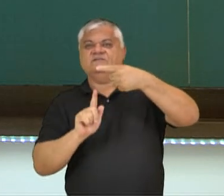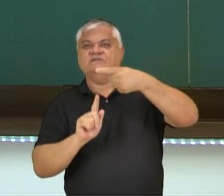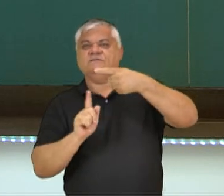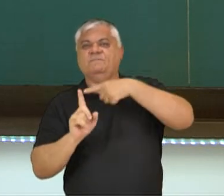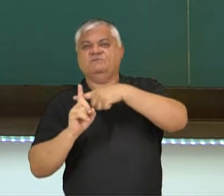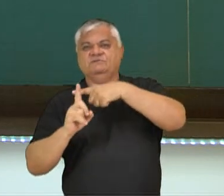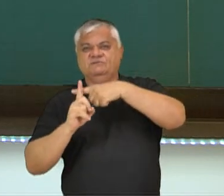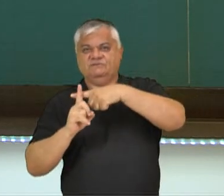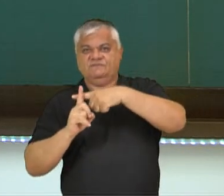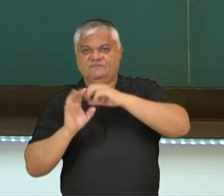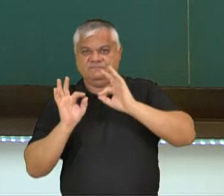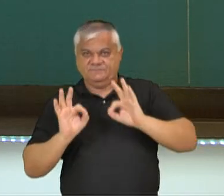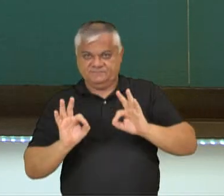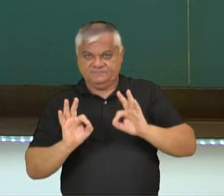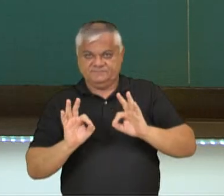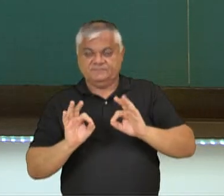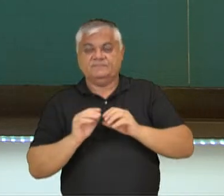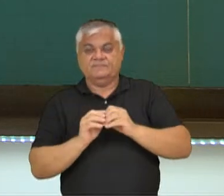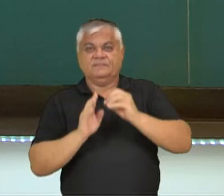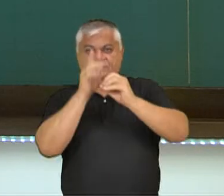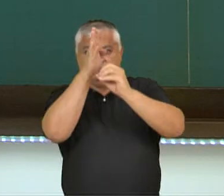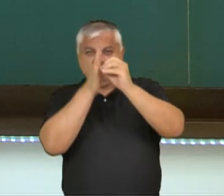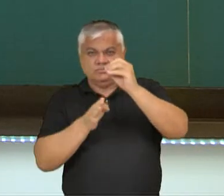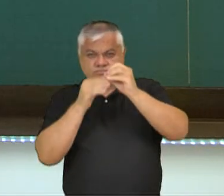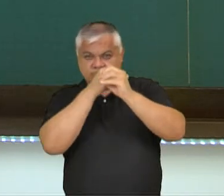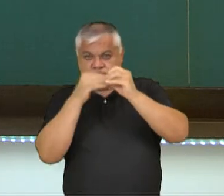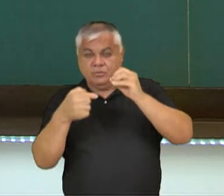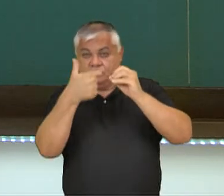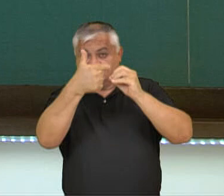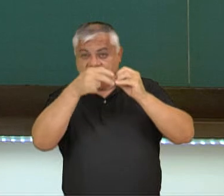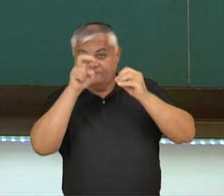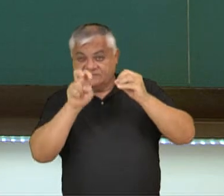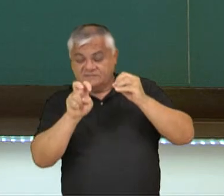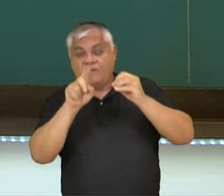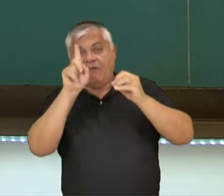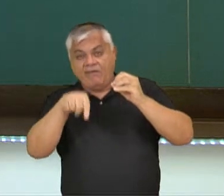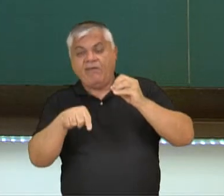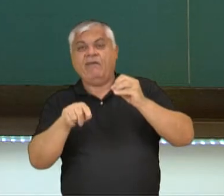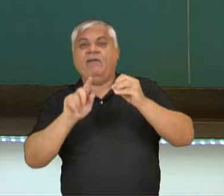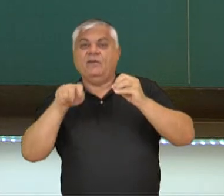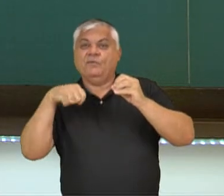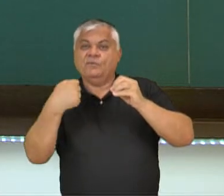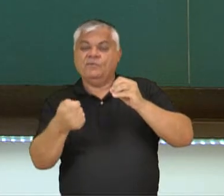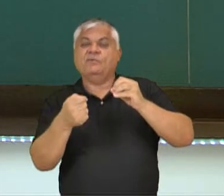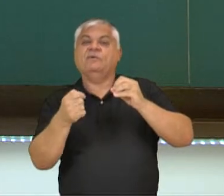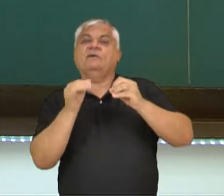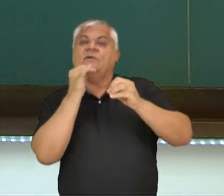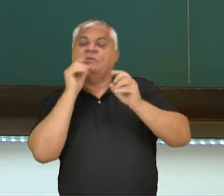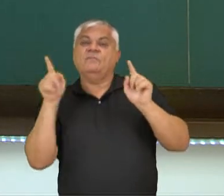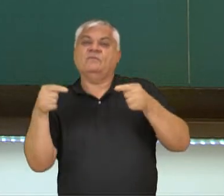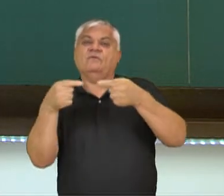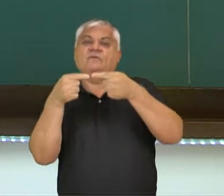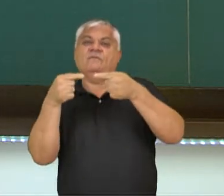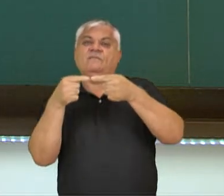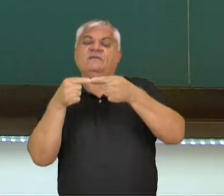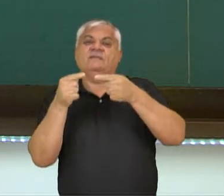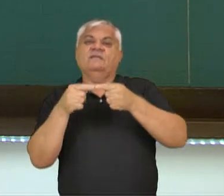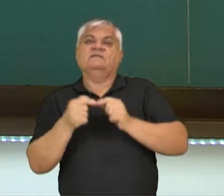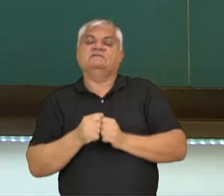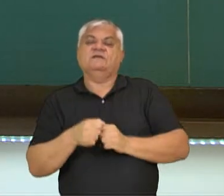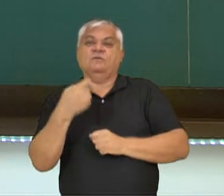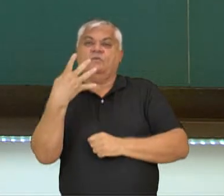é positiva. O ângulo de 225 graus realmente ele é correspondente ao ângulo